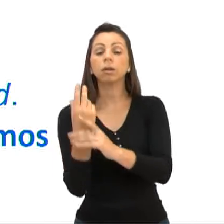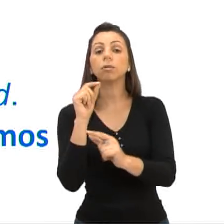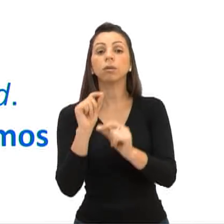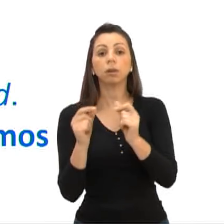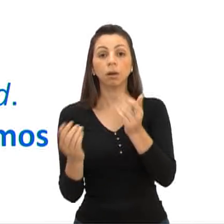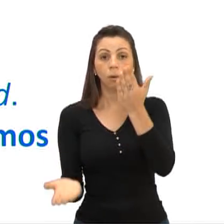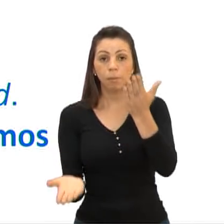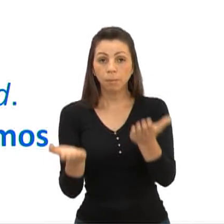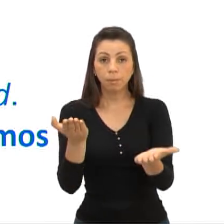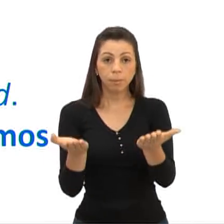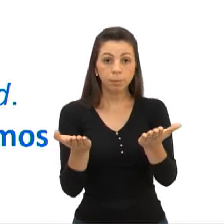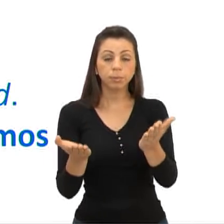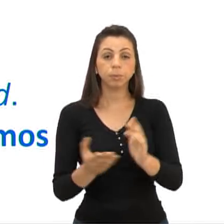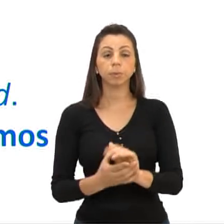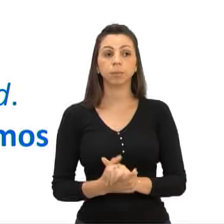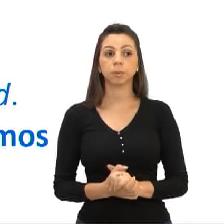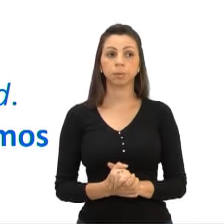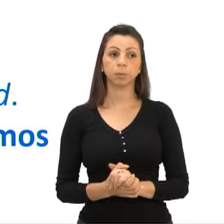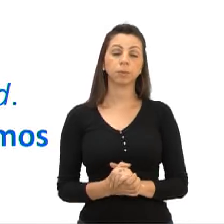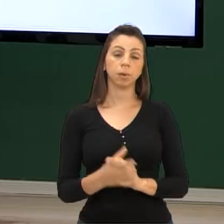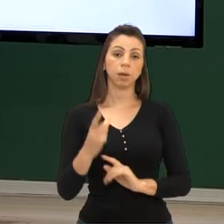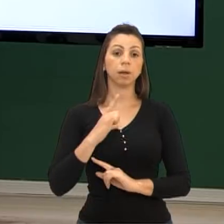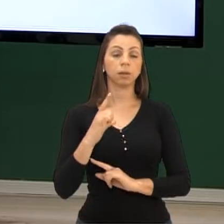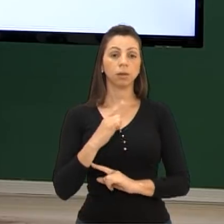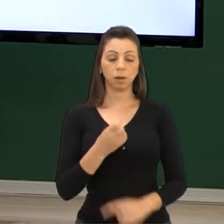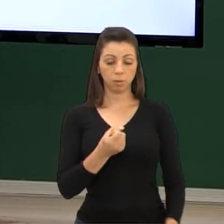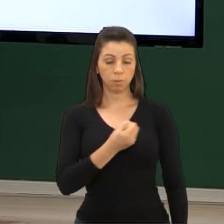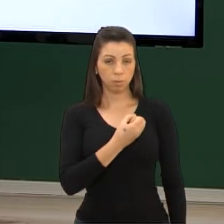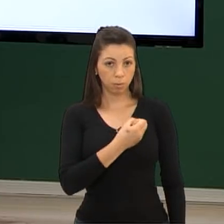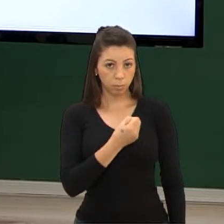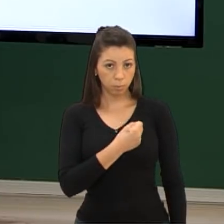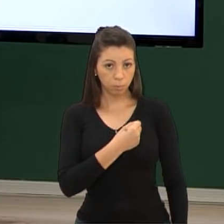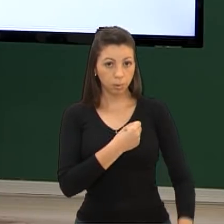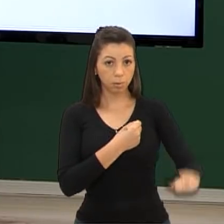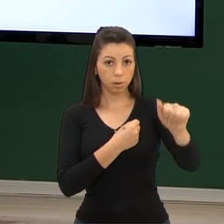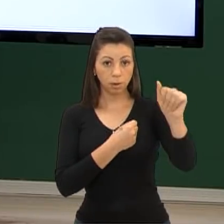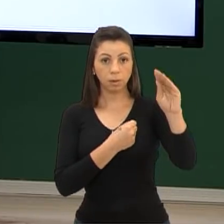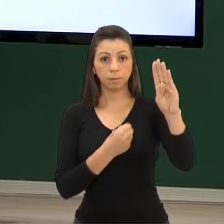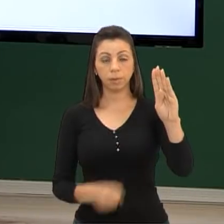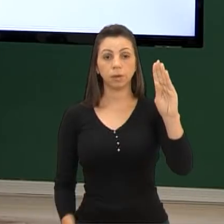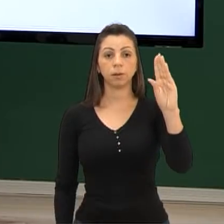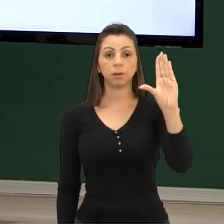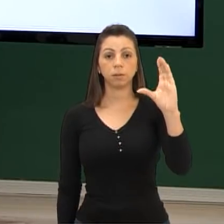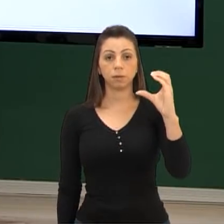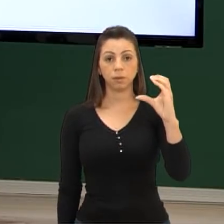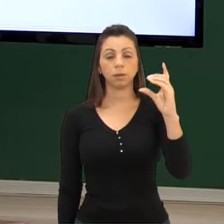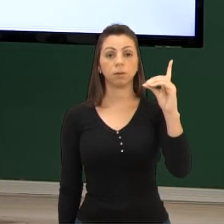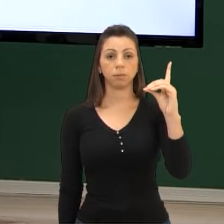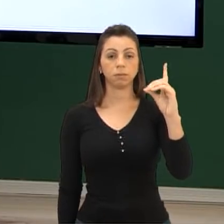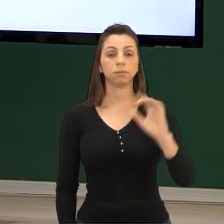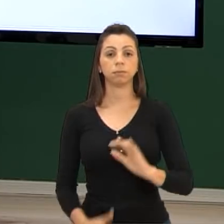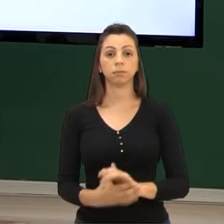Veja, ele tem os números representados pelas letras A, B, C